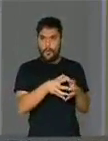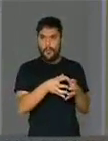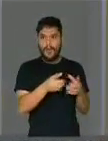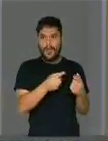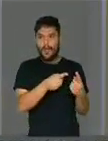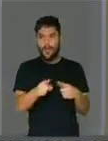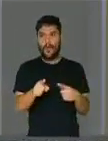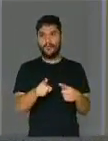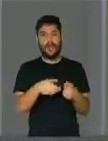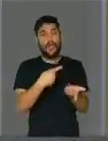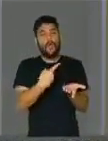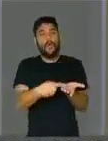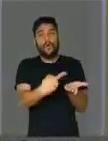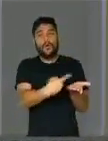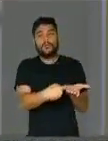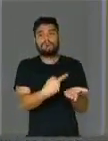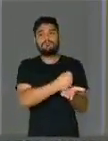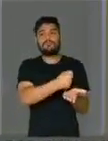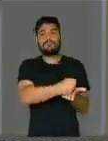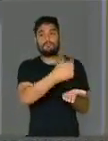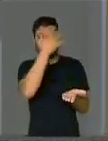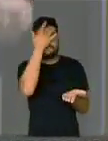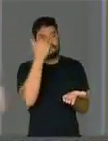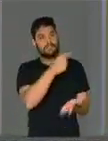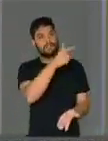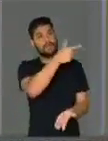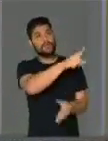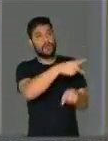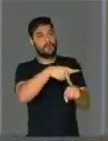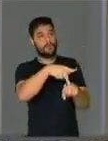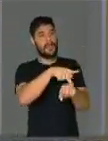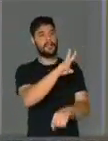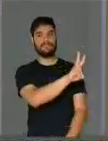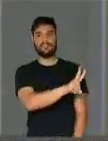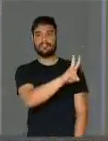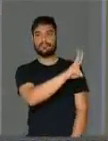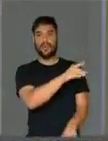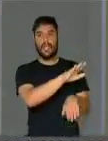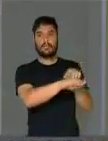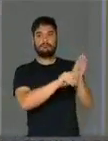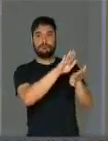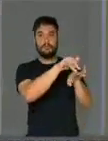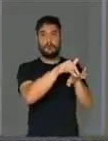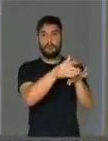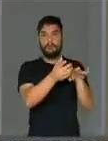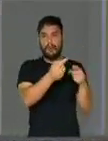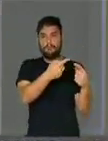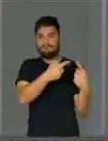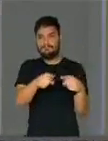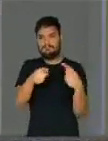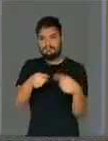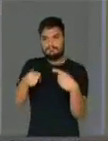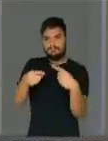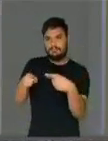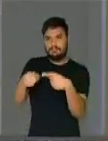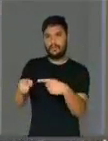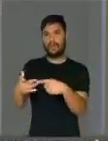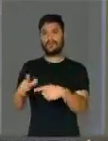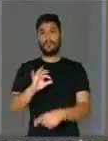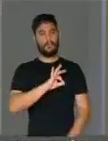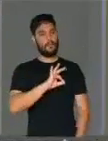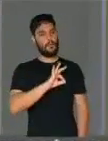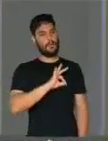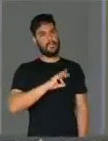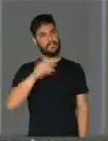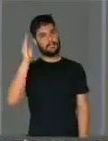reserva venezuelana para preparar bombas e explodir pontes e enfrentar a Polícia Federal, as forças federais,